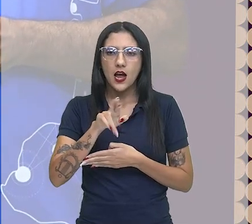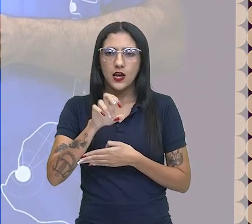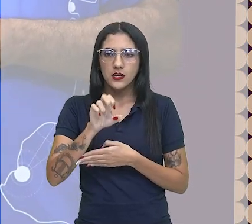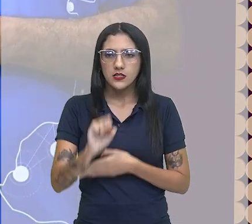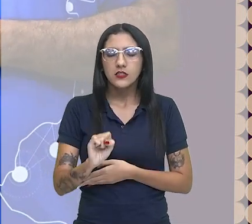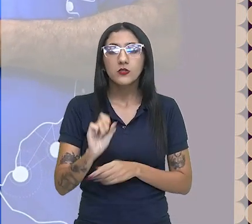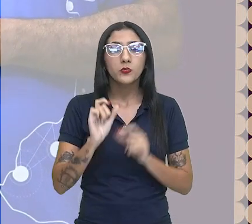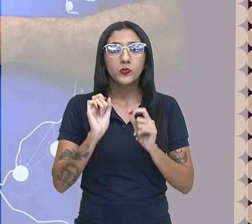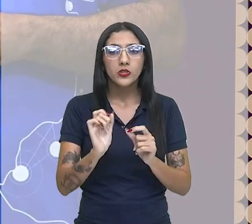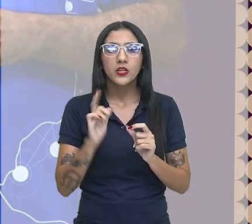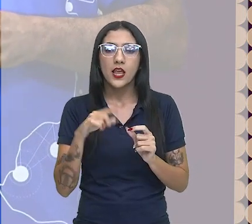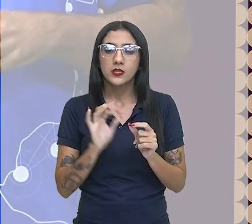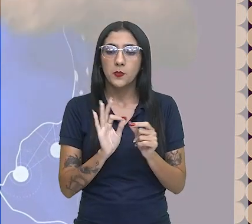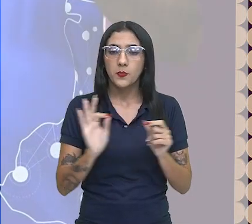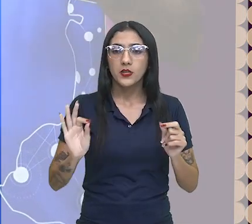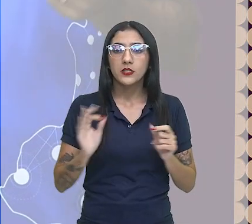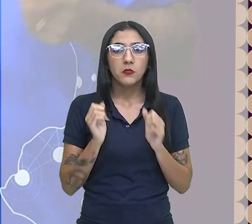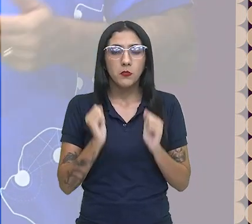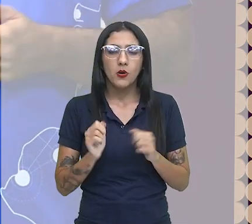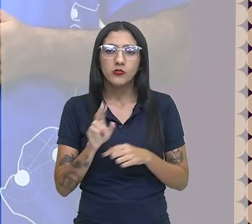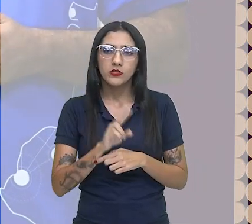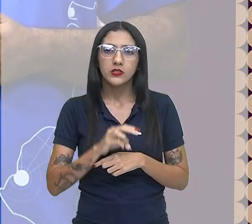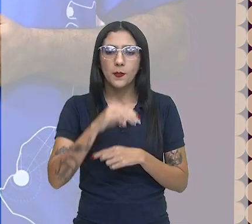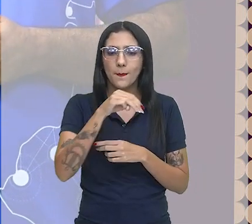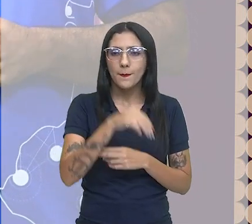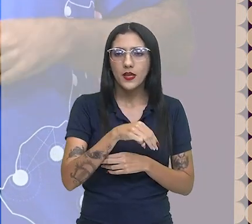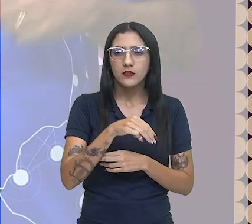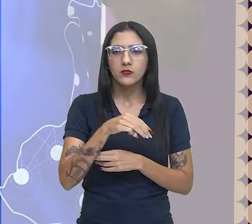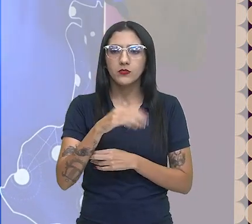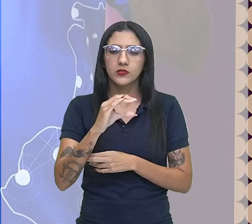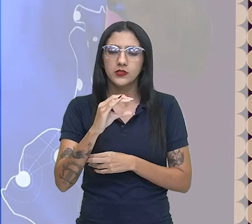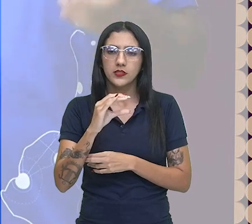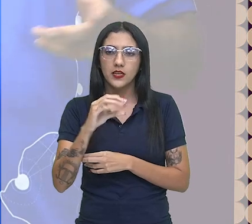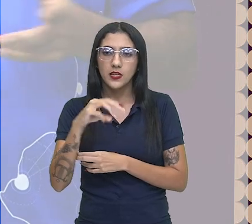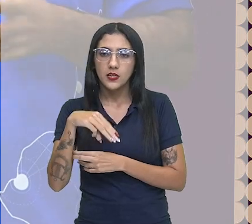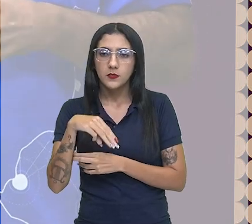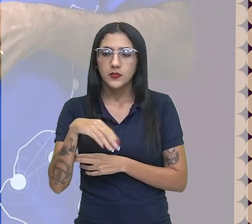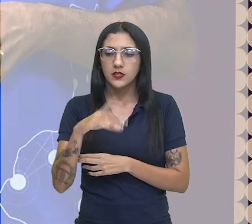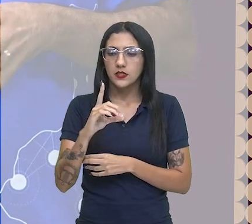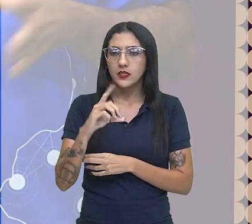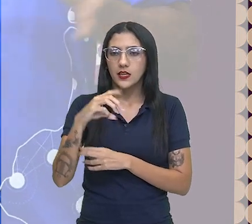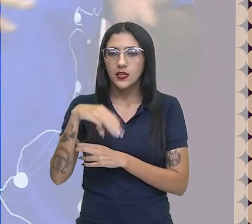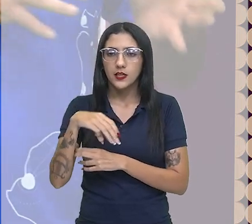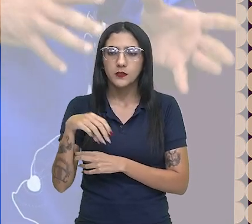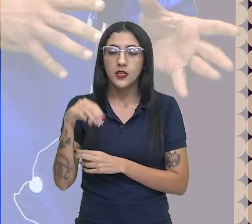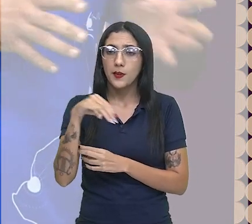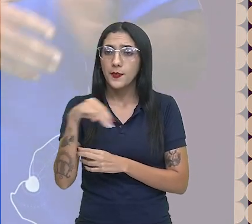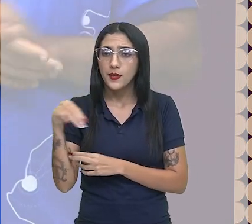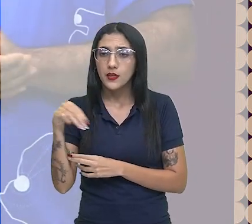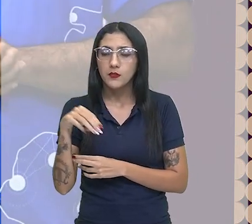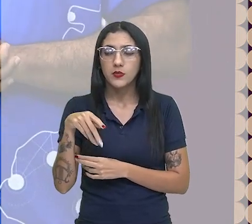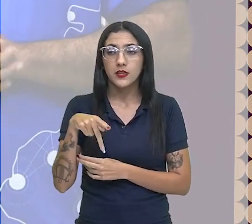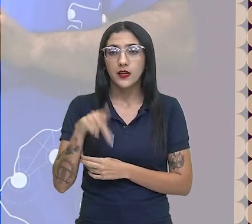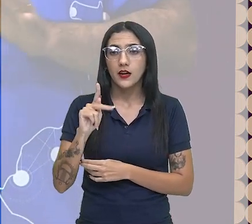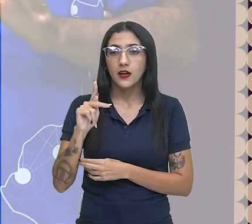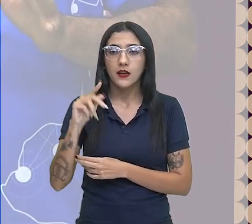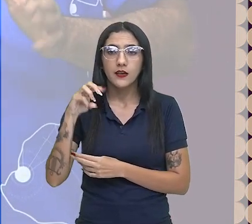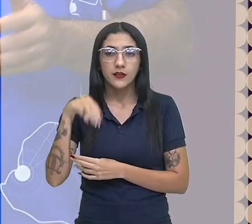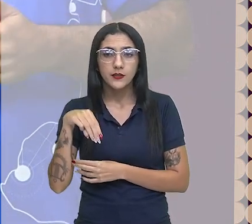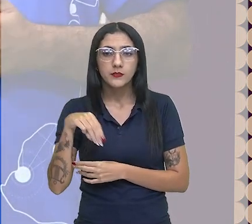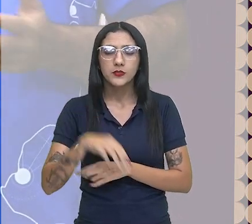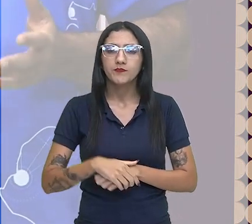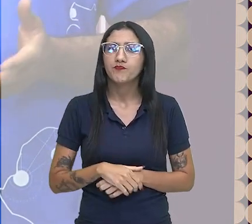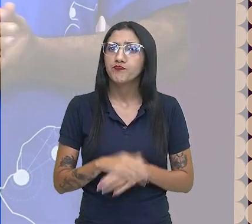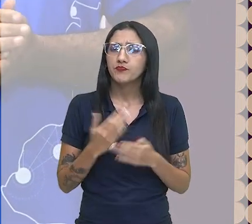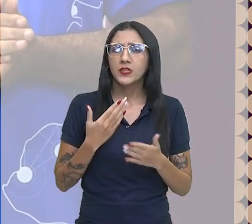fazer essas medidas utilizando o metro, o centímetro, decímetro, milímetro, quilômetro, né?